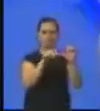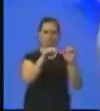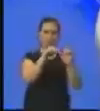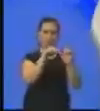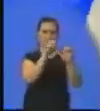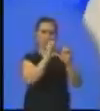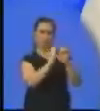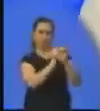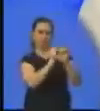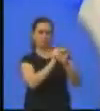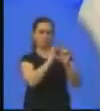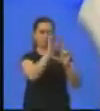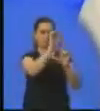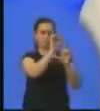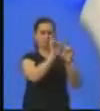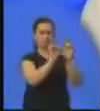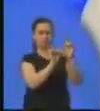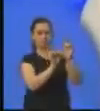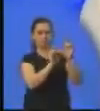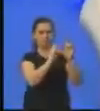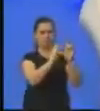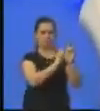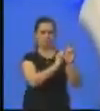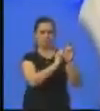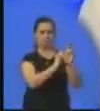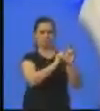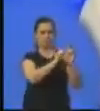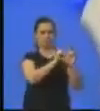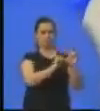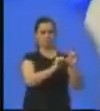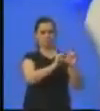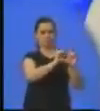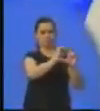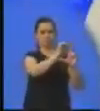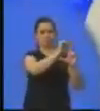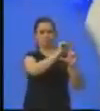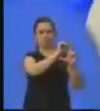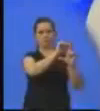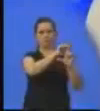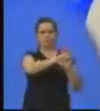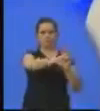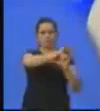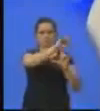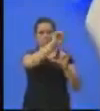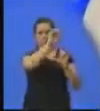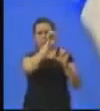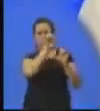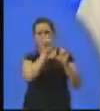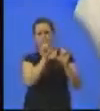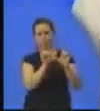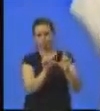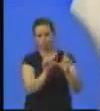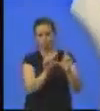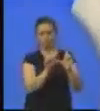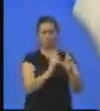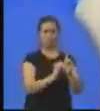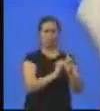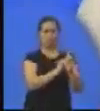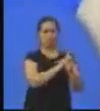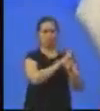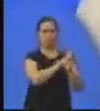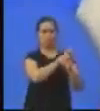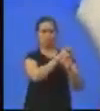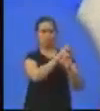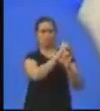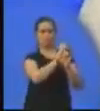eixo horizontal, começo a considerar o zero, e ando no sentido anti-horário. Aí eu vou subindo,